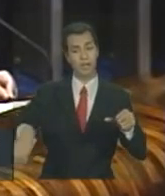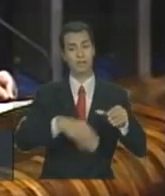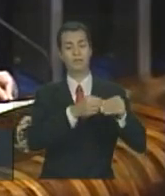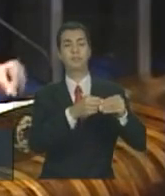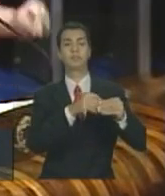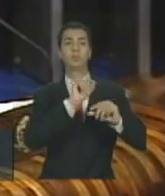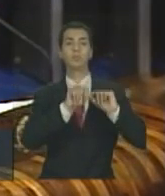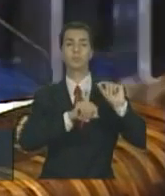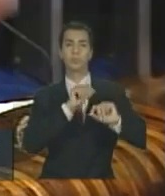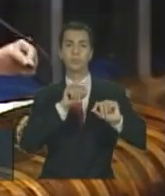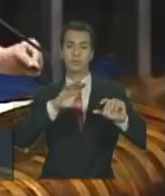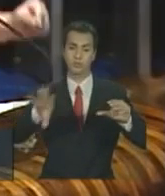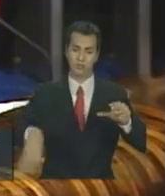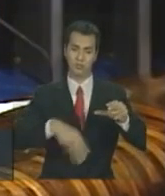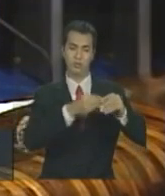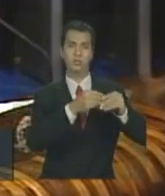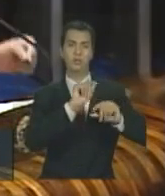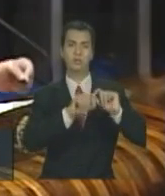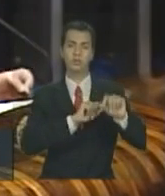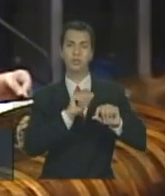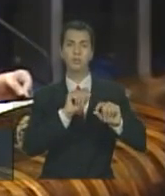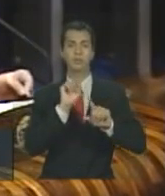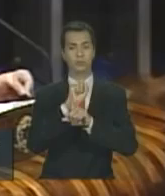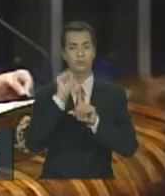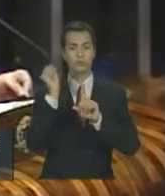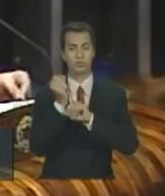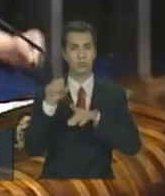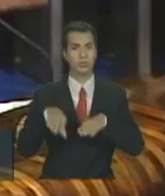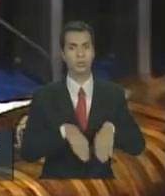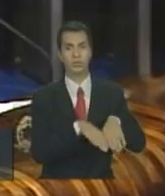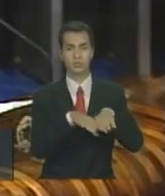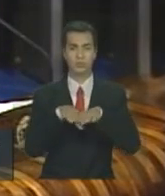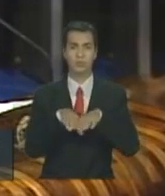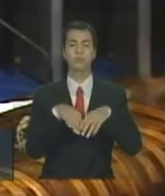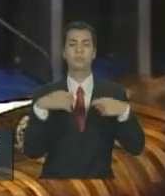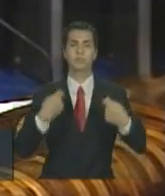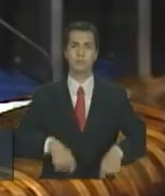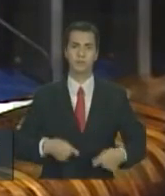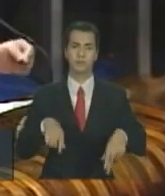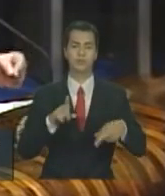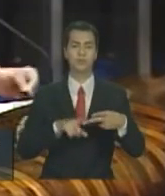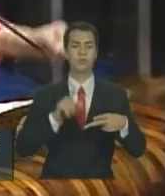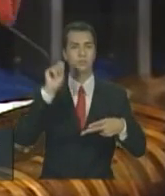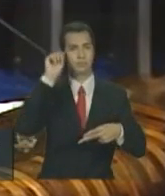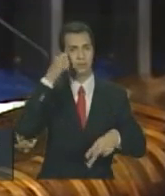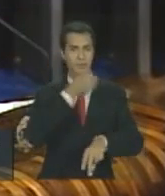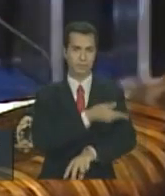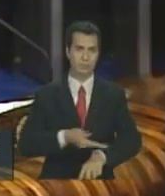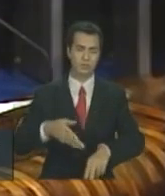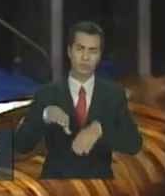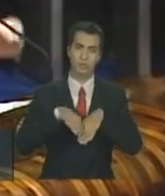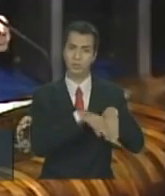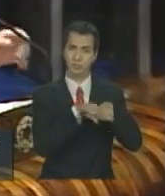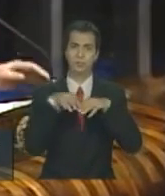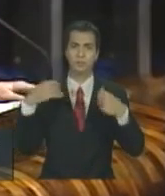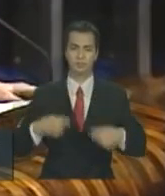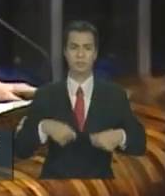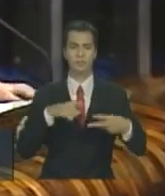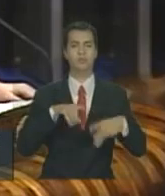acrescentarmos redução da desigualdade de gênero, da desigualdade de raça e da desigualdade